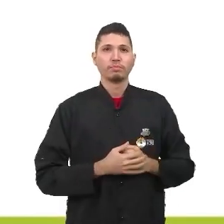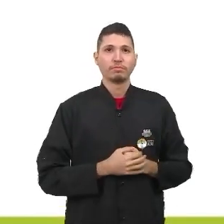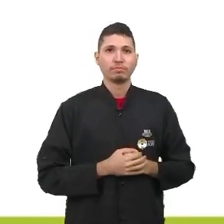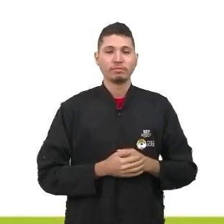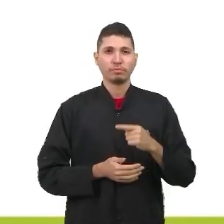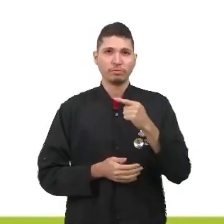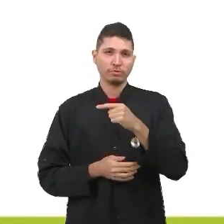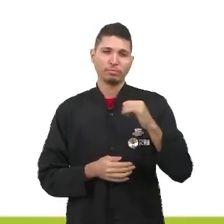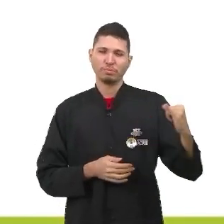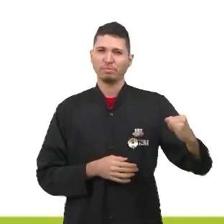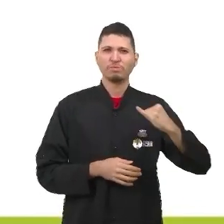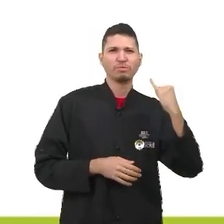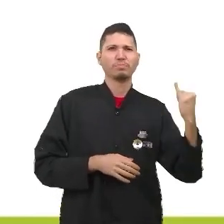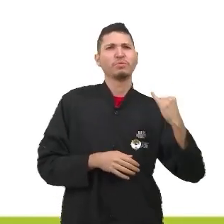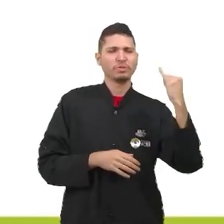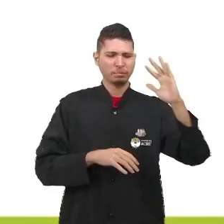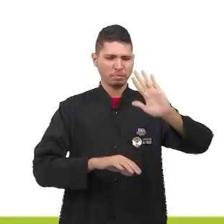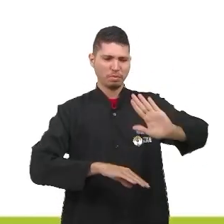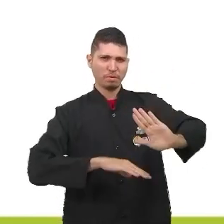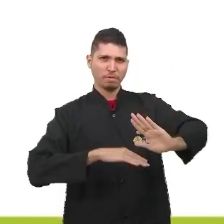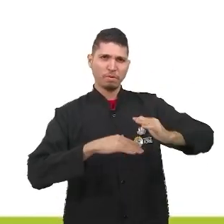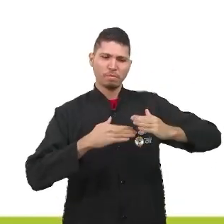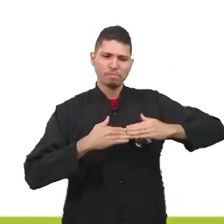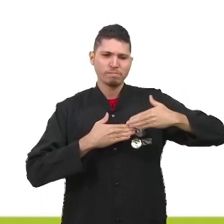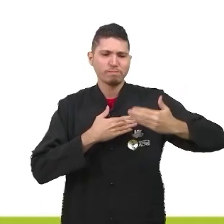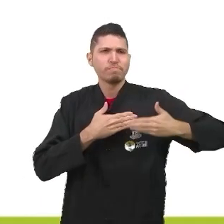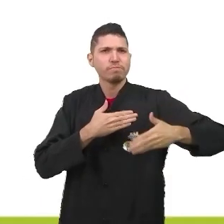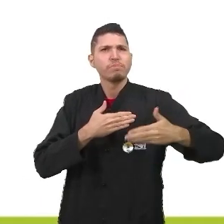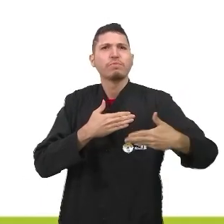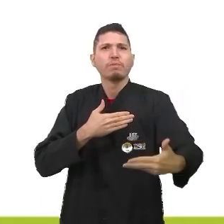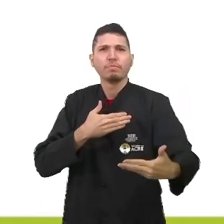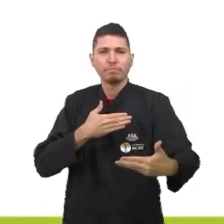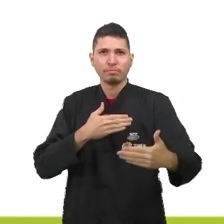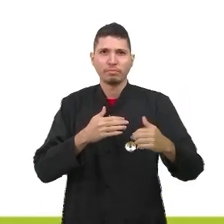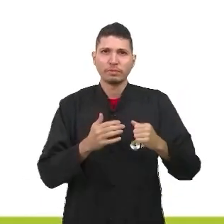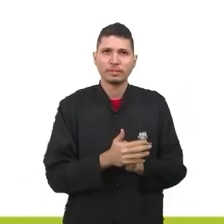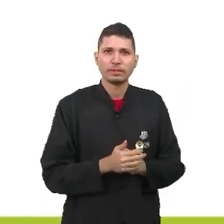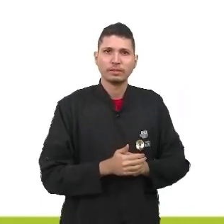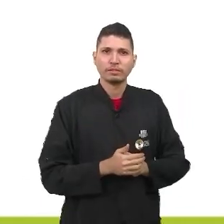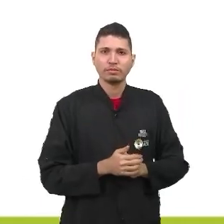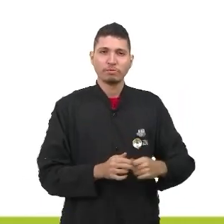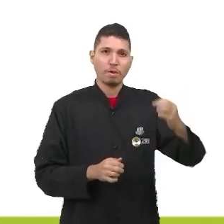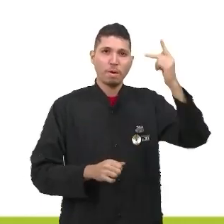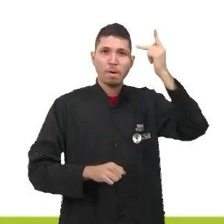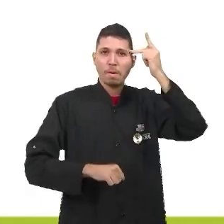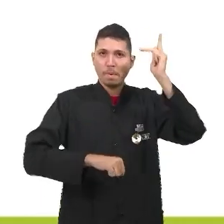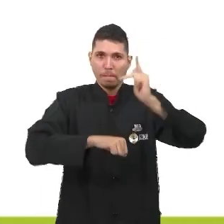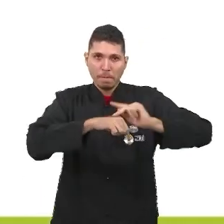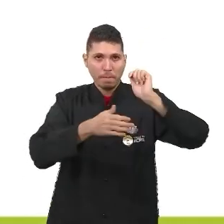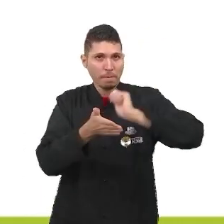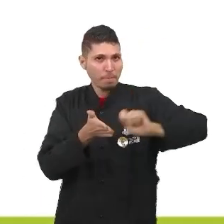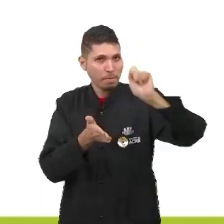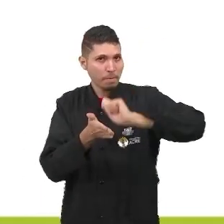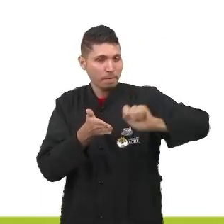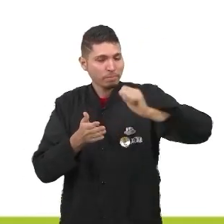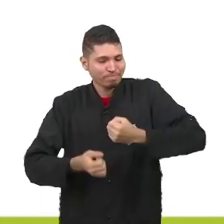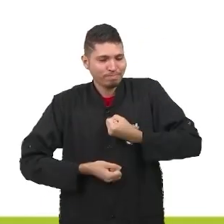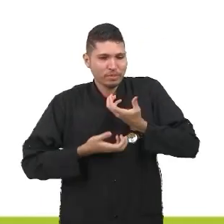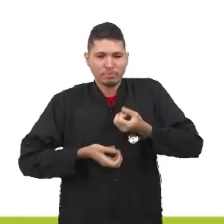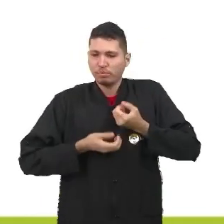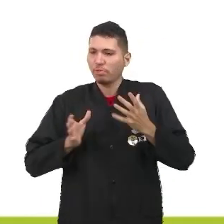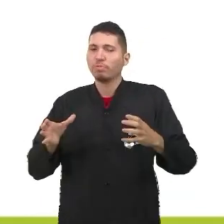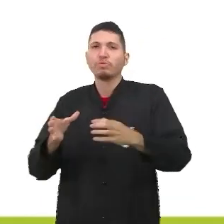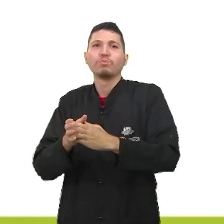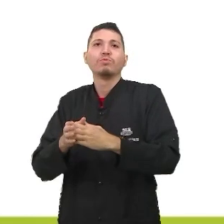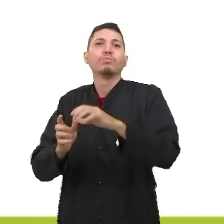um pontapé inicial. Né? E justamente os escritores, os autores, eles se inspiraram nessas vanguardas. Nós temos o